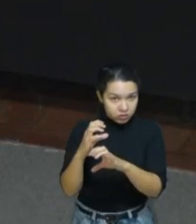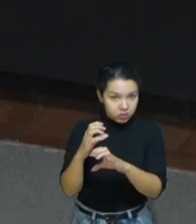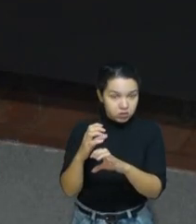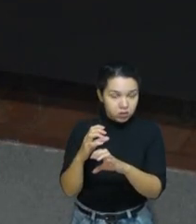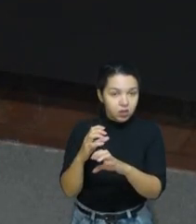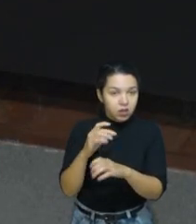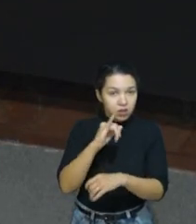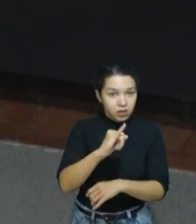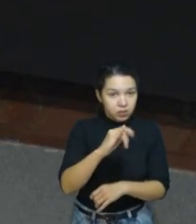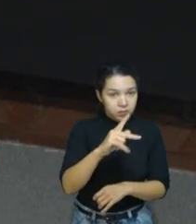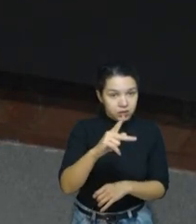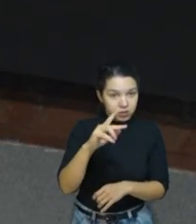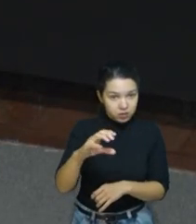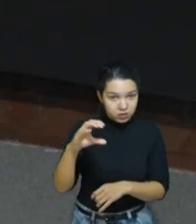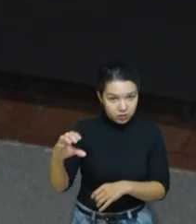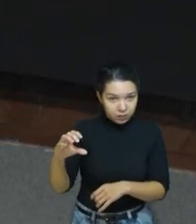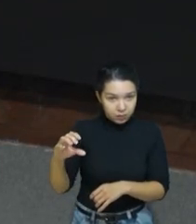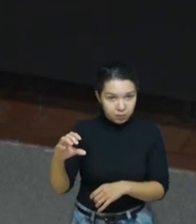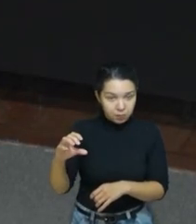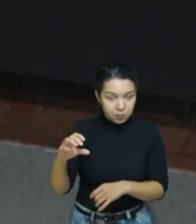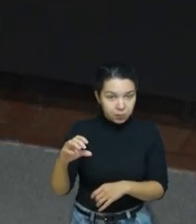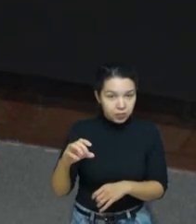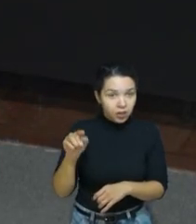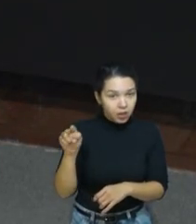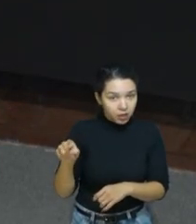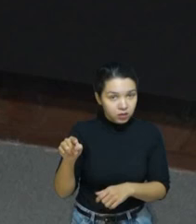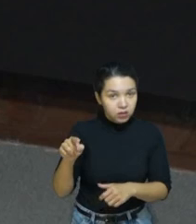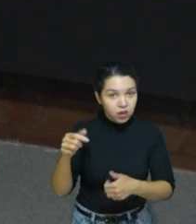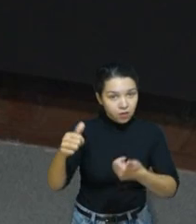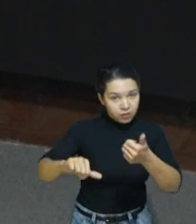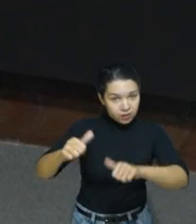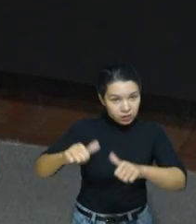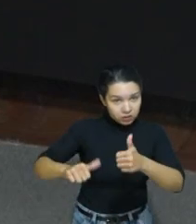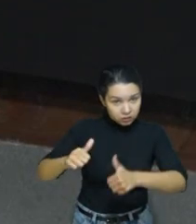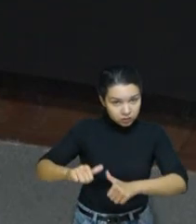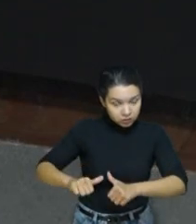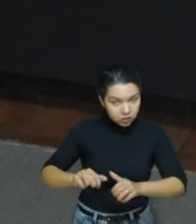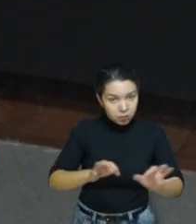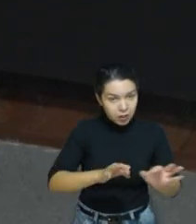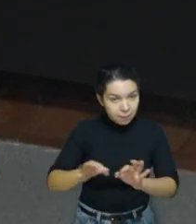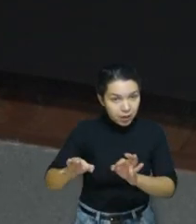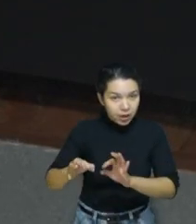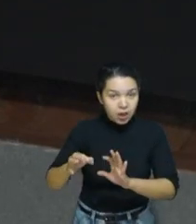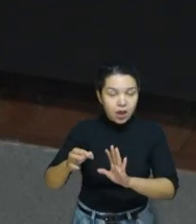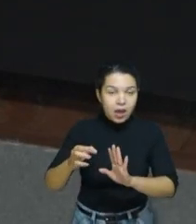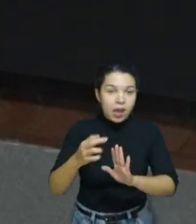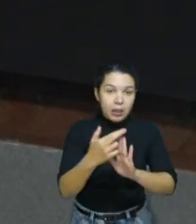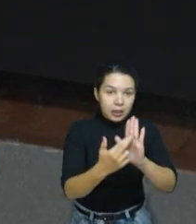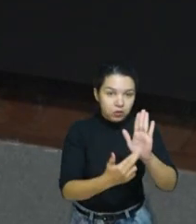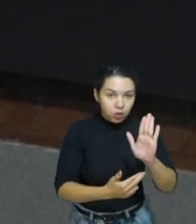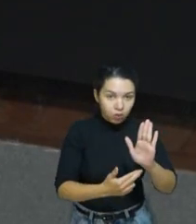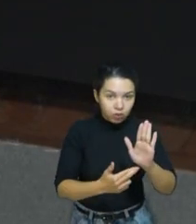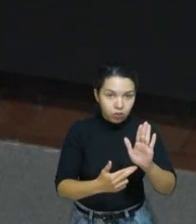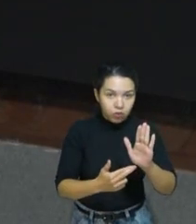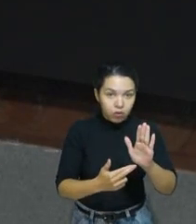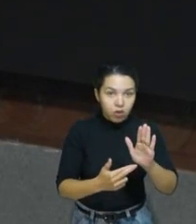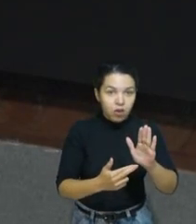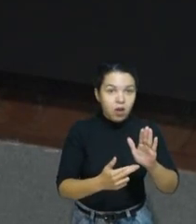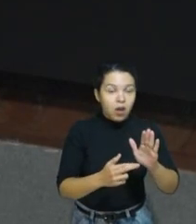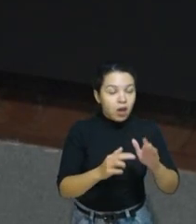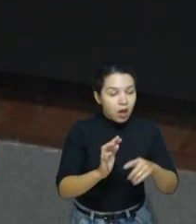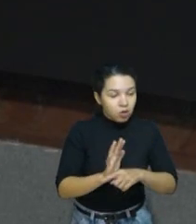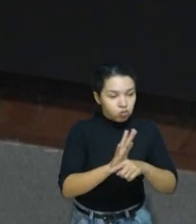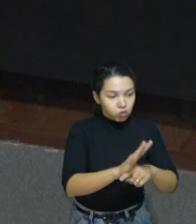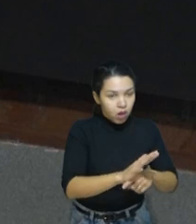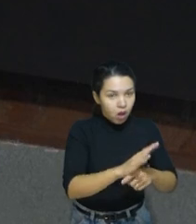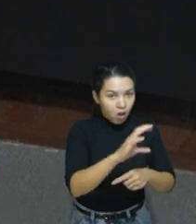ele faz a avaliação, né, os relatórios, para alimentar as COPs, que as